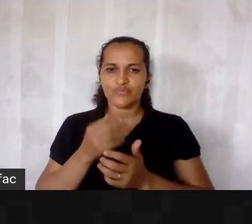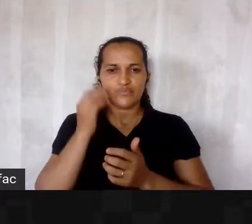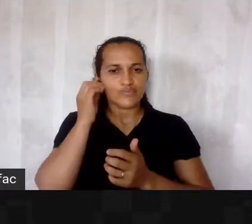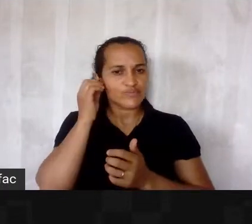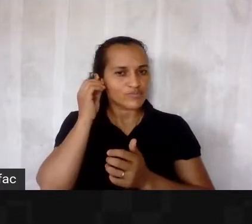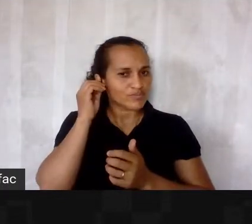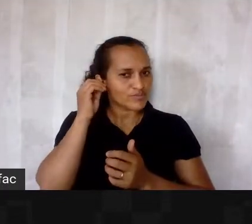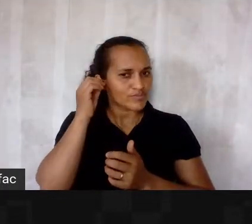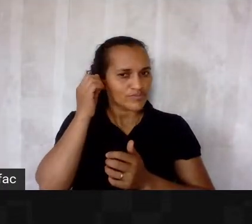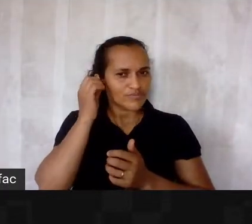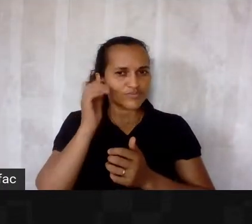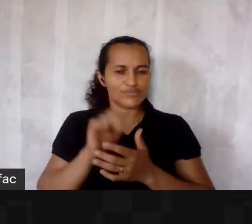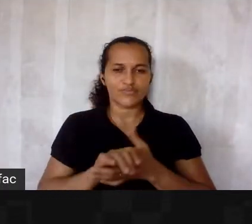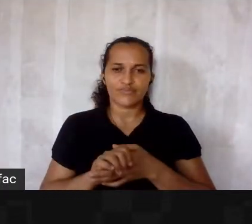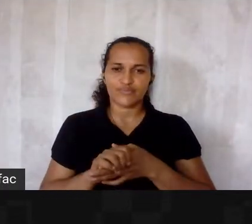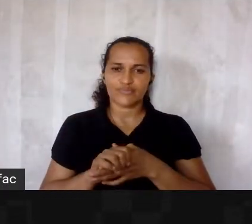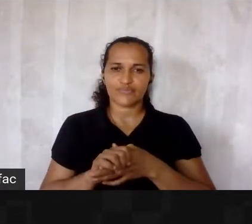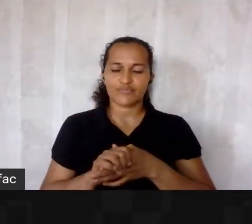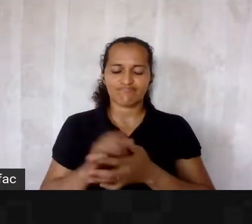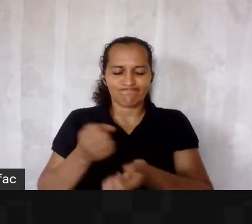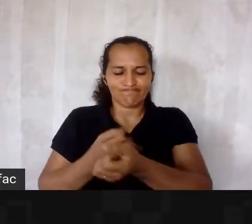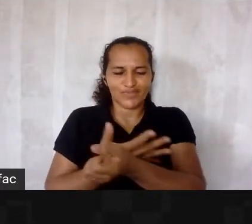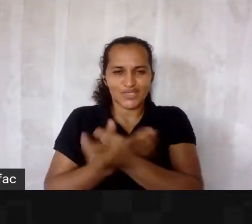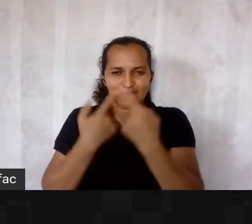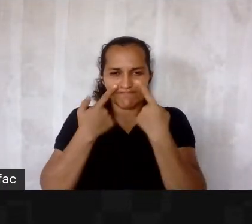Deixa eu conter um pouco aqui a emoção.